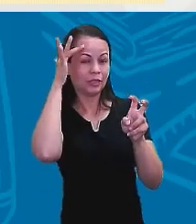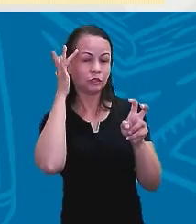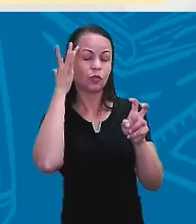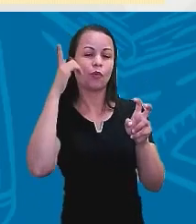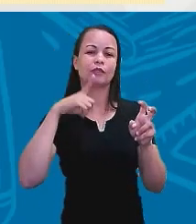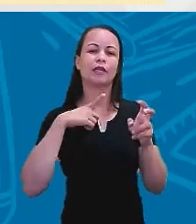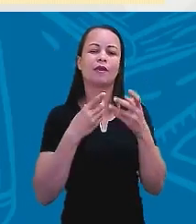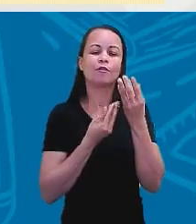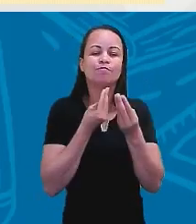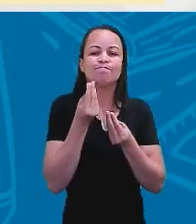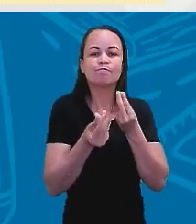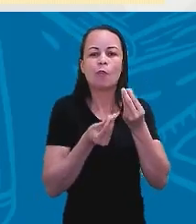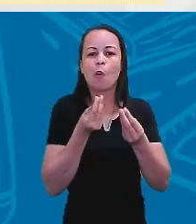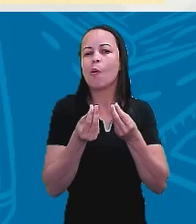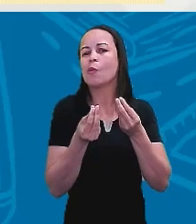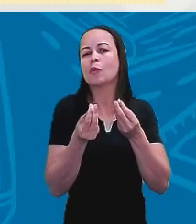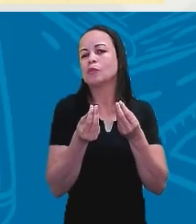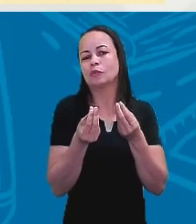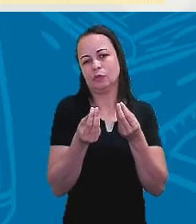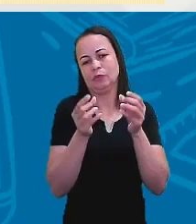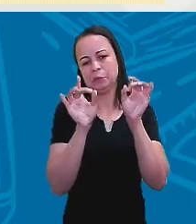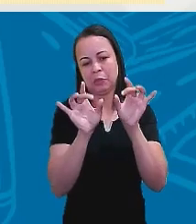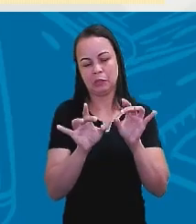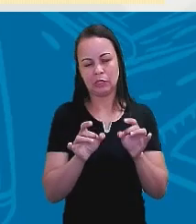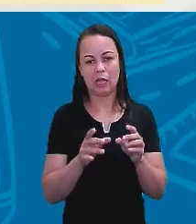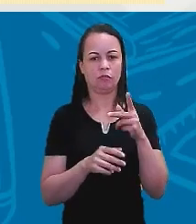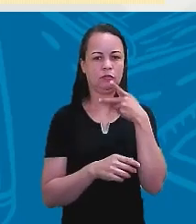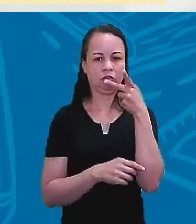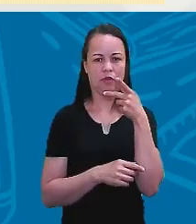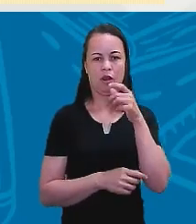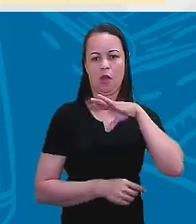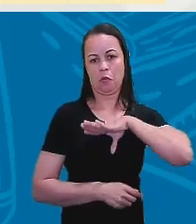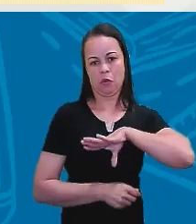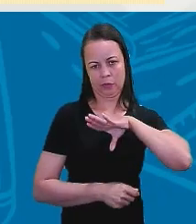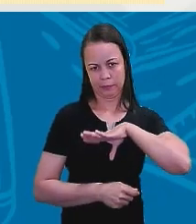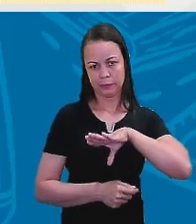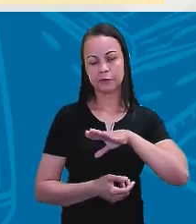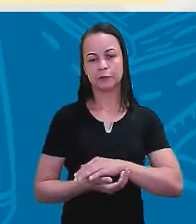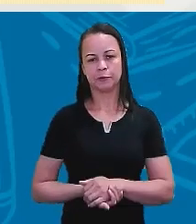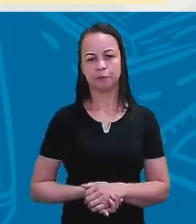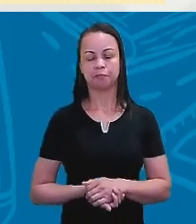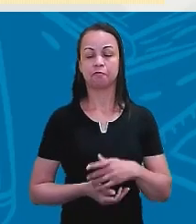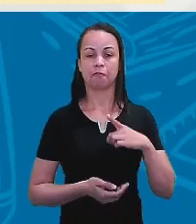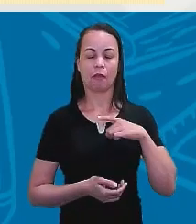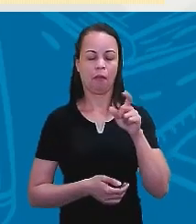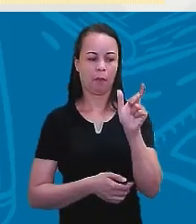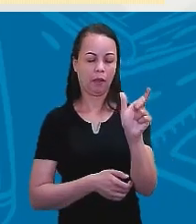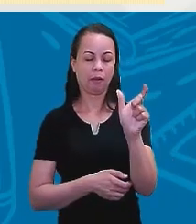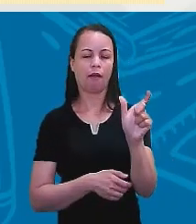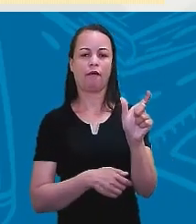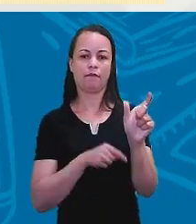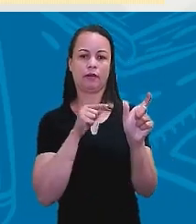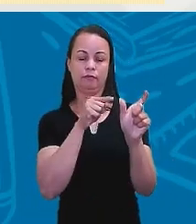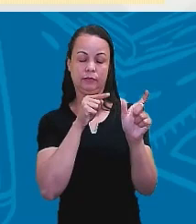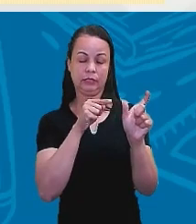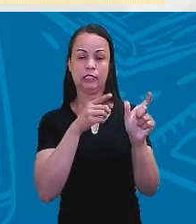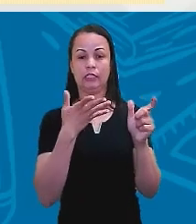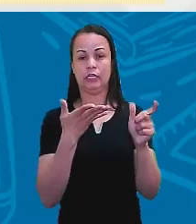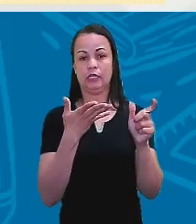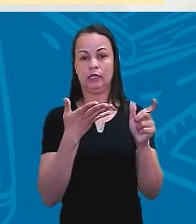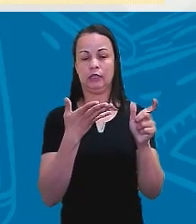seu modo específico de falar esse português, não é? Existem palavras que na